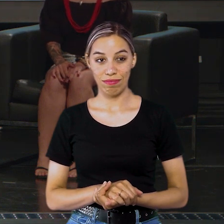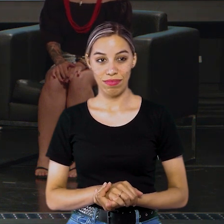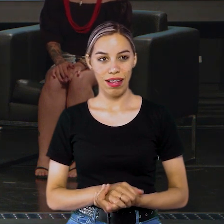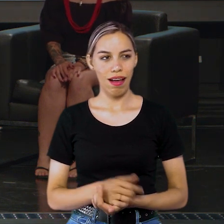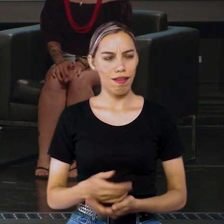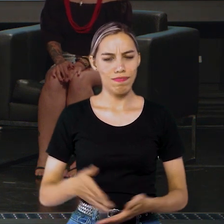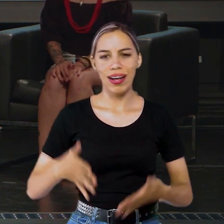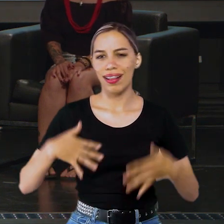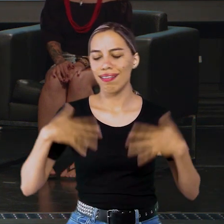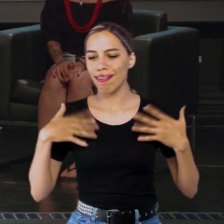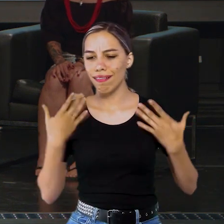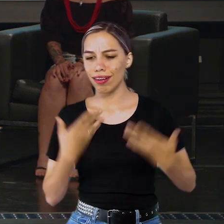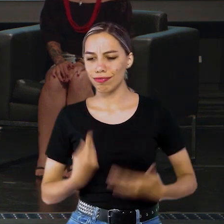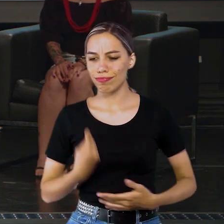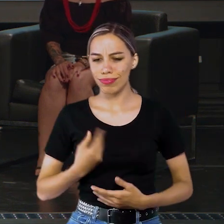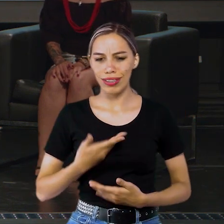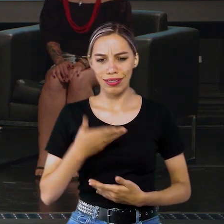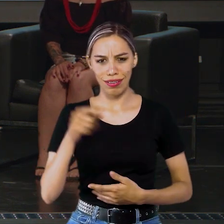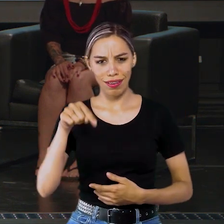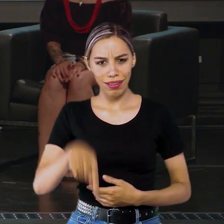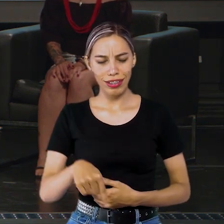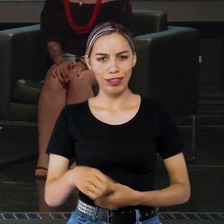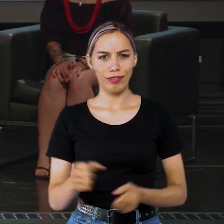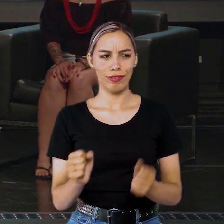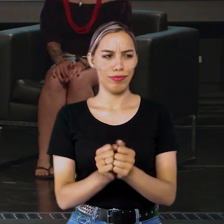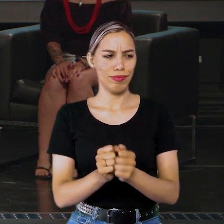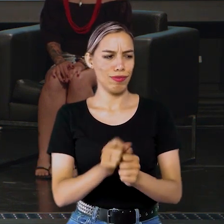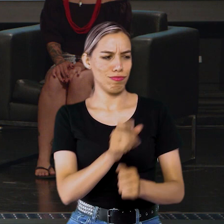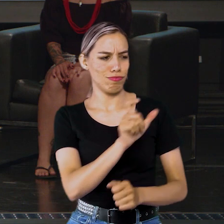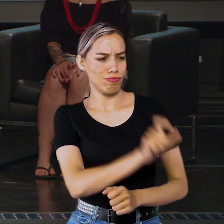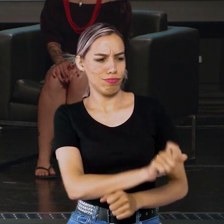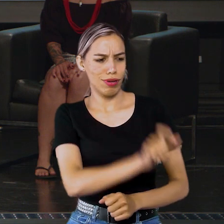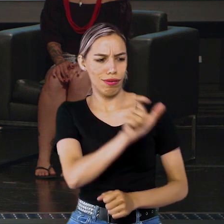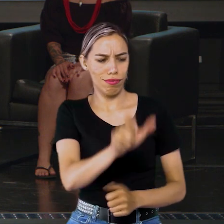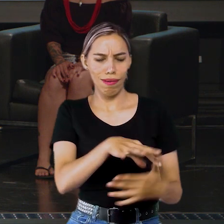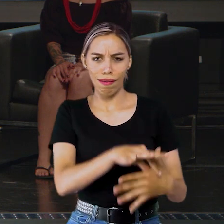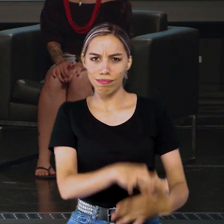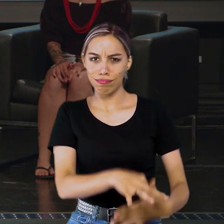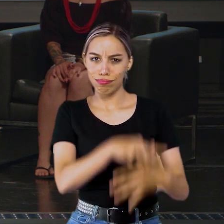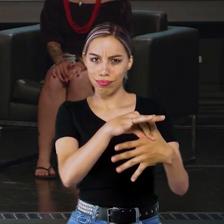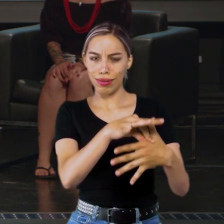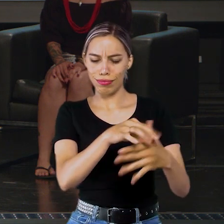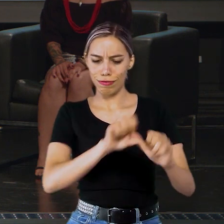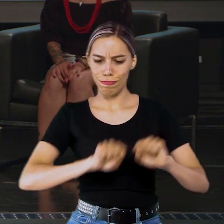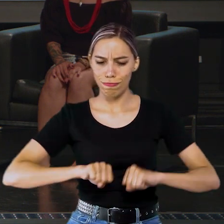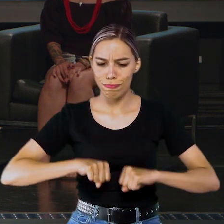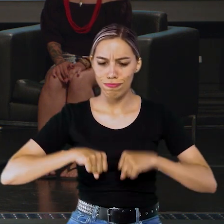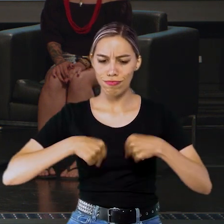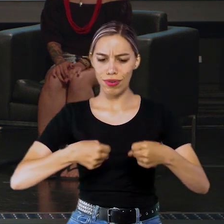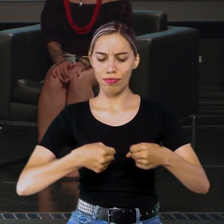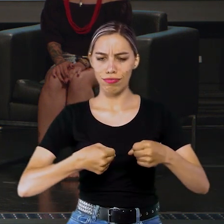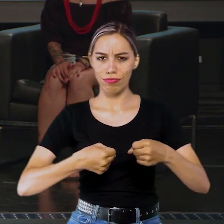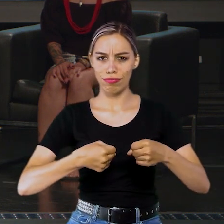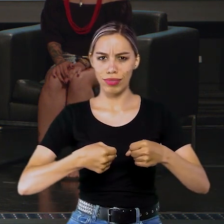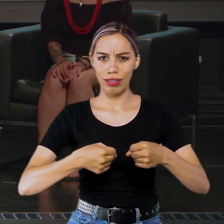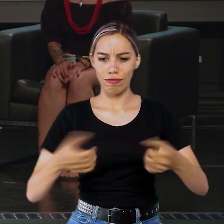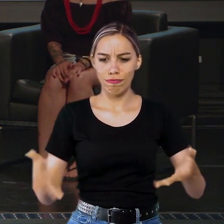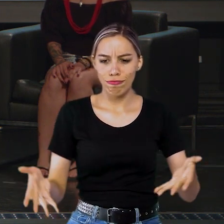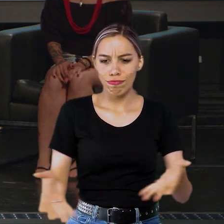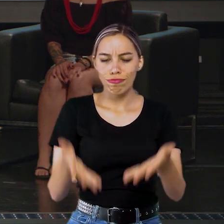Primeiramente, dizer que é uma alegria estar aqui com duas lideranças que vêm buscando fortalecer, né, os